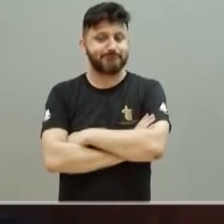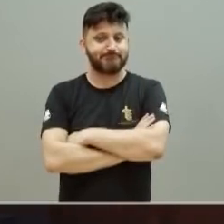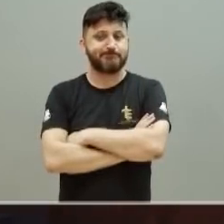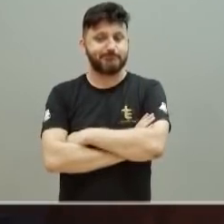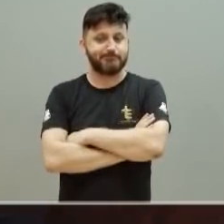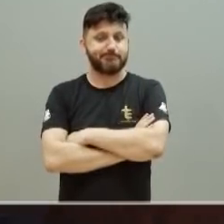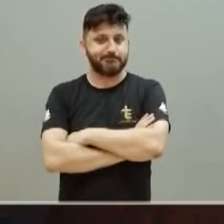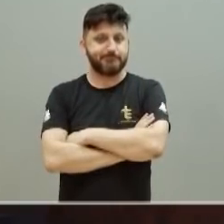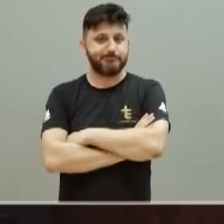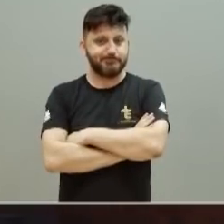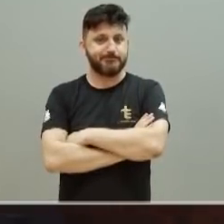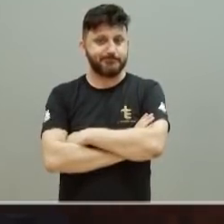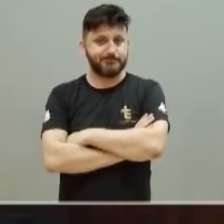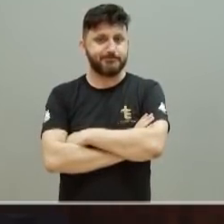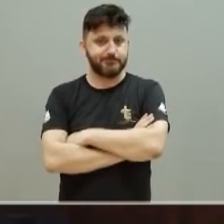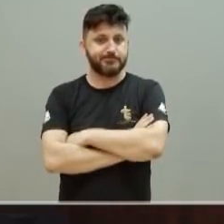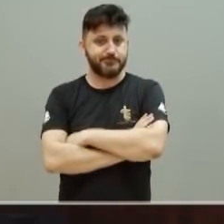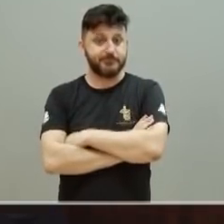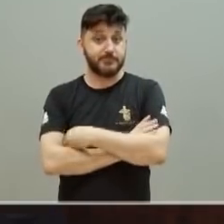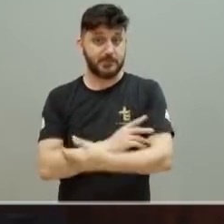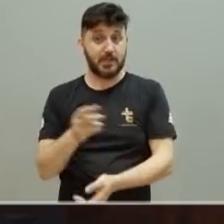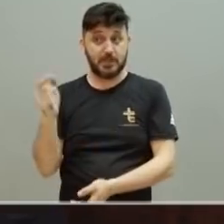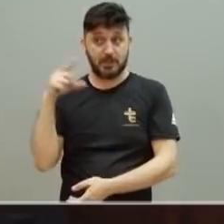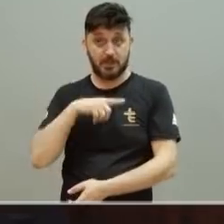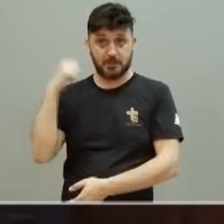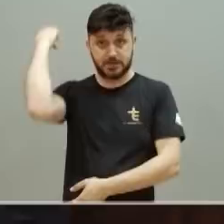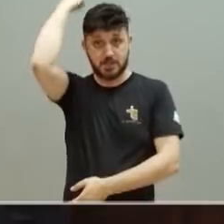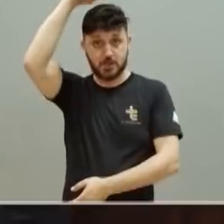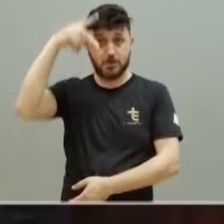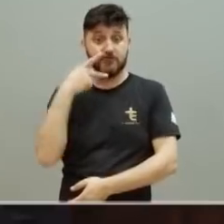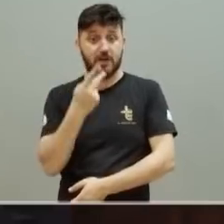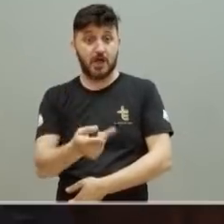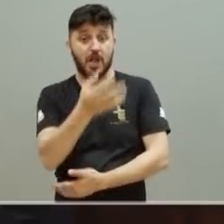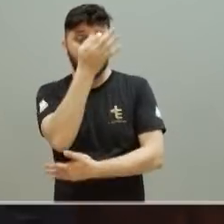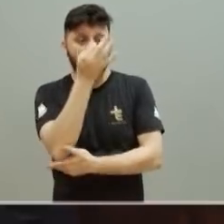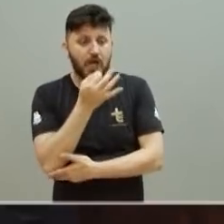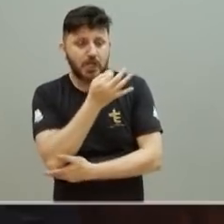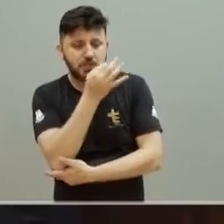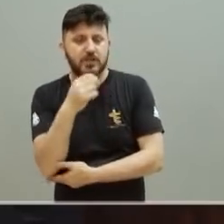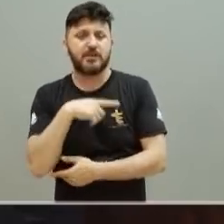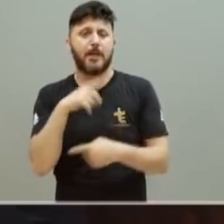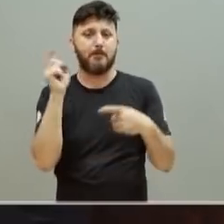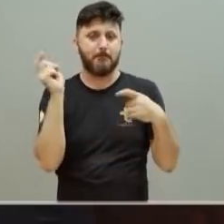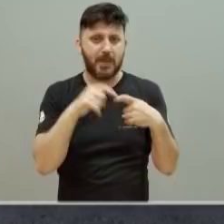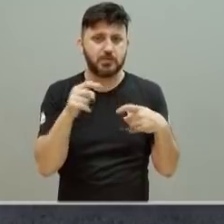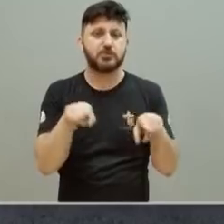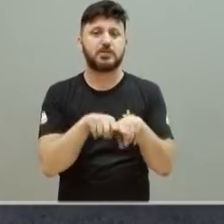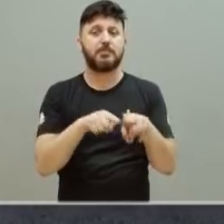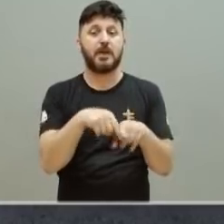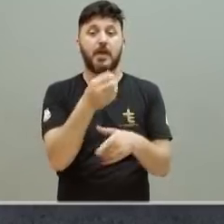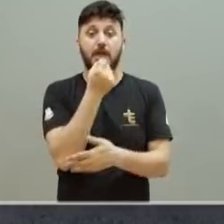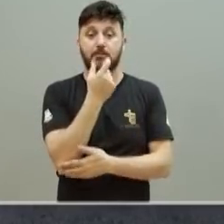Vem dizer Santo Afonso de Ligório que na Santa Eucaristia eu encontro o médico e o remédio.